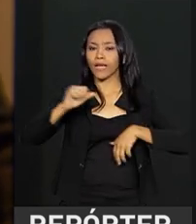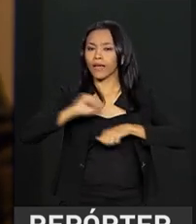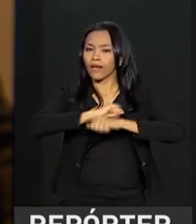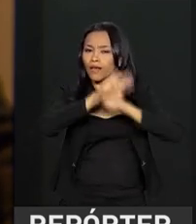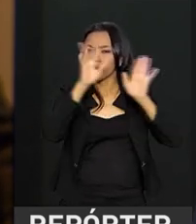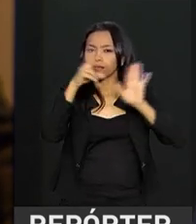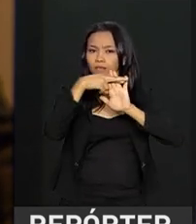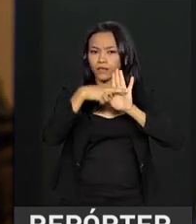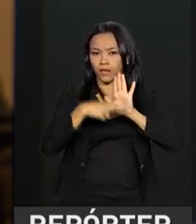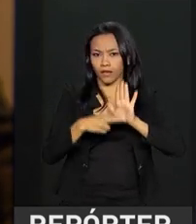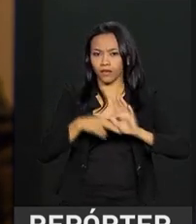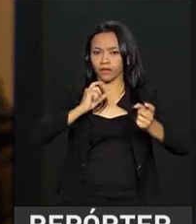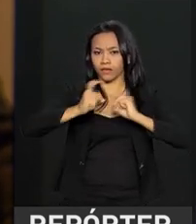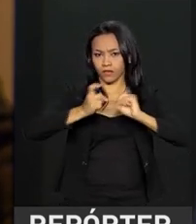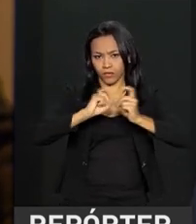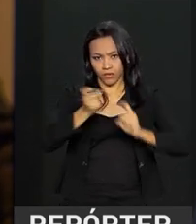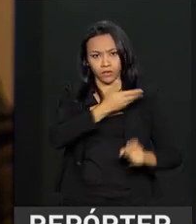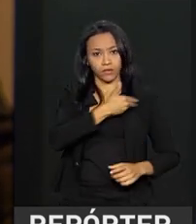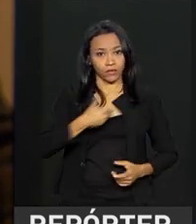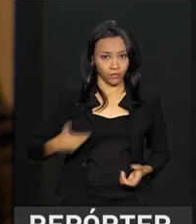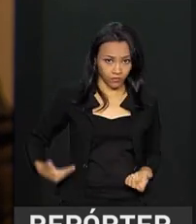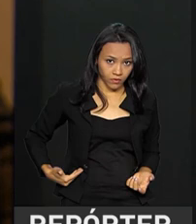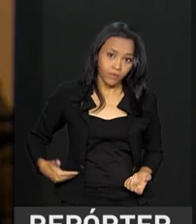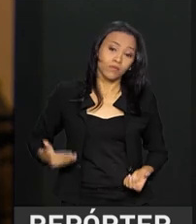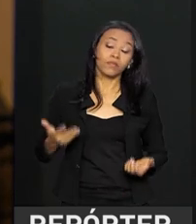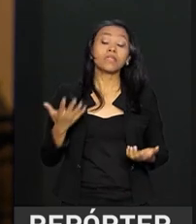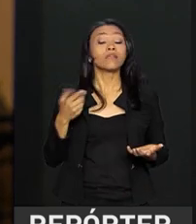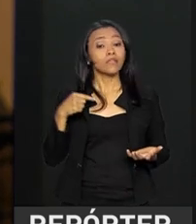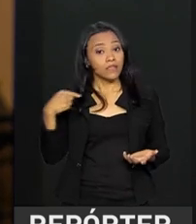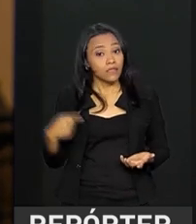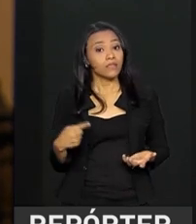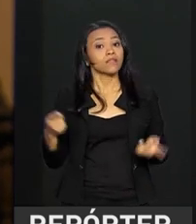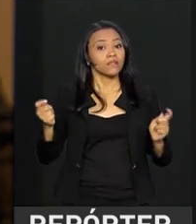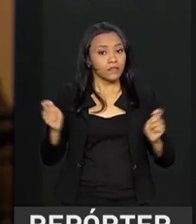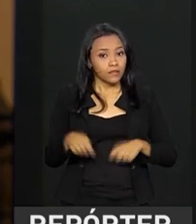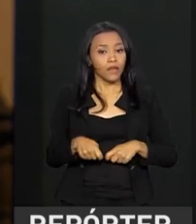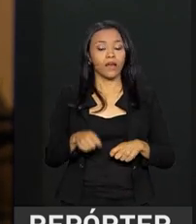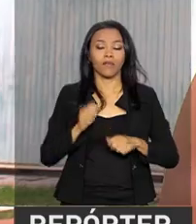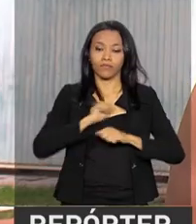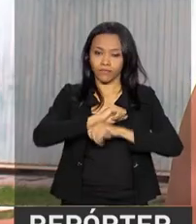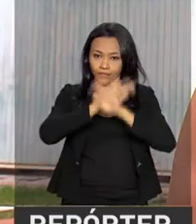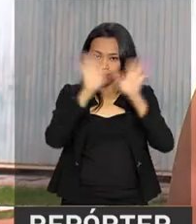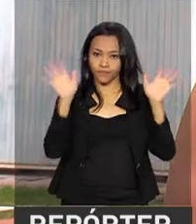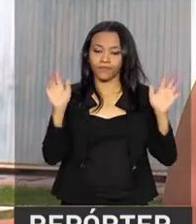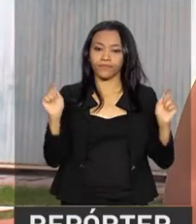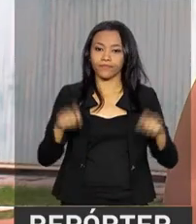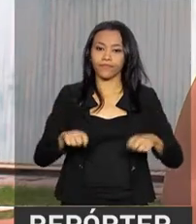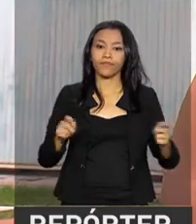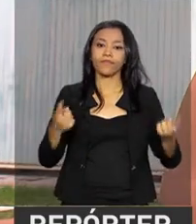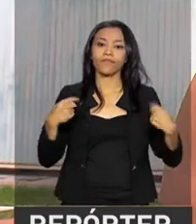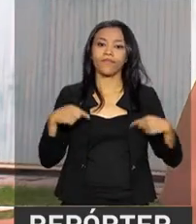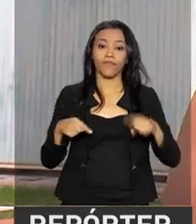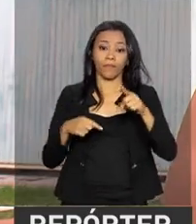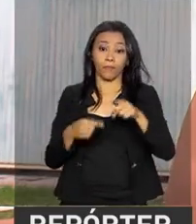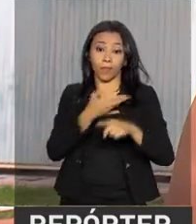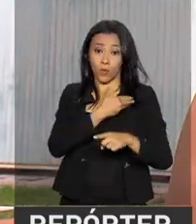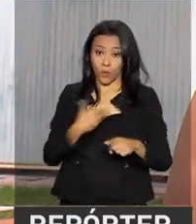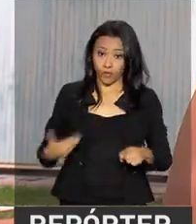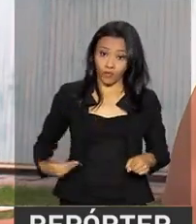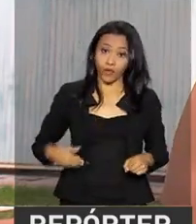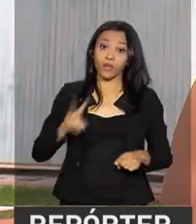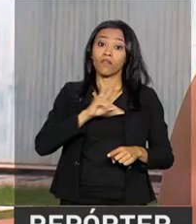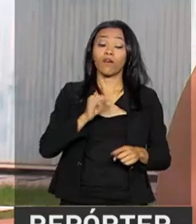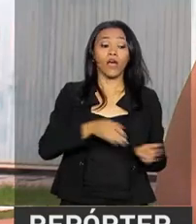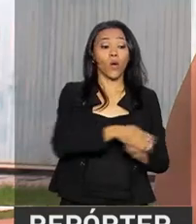e estabilidade das regras isso foi possível com transparência para o governo o painel vai auxiliar os gestores